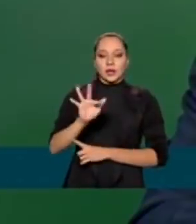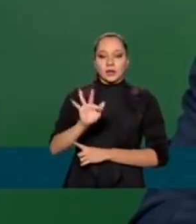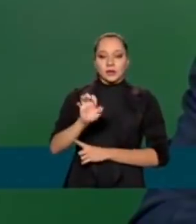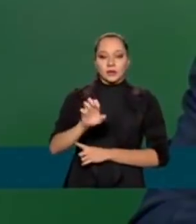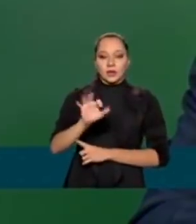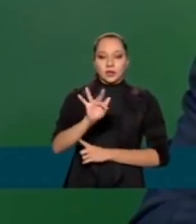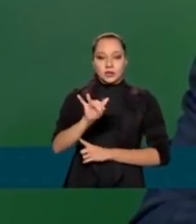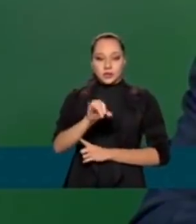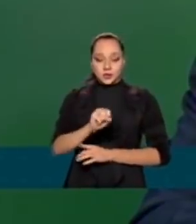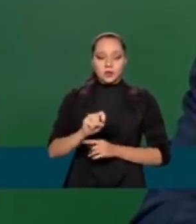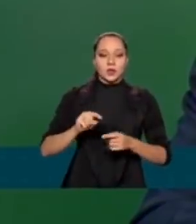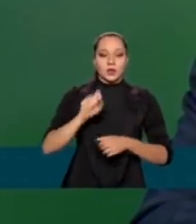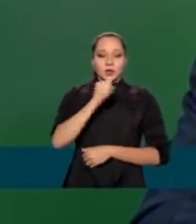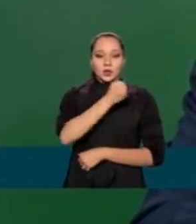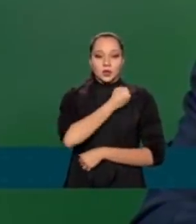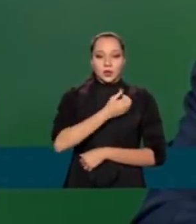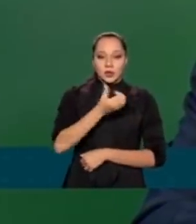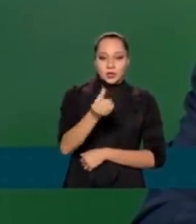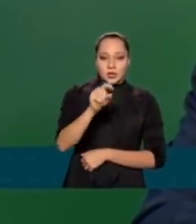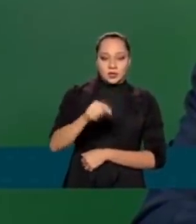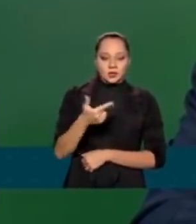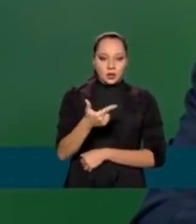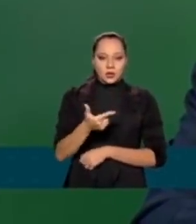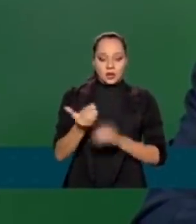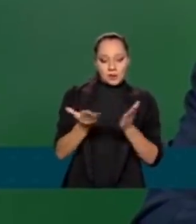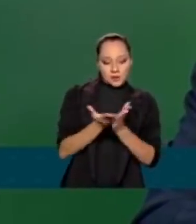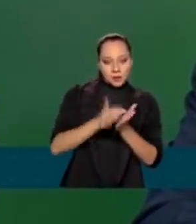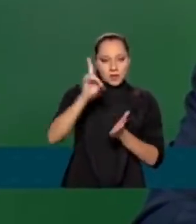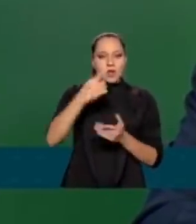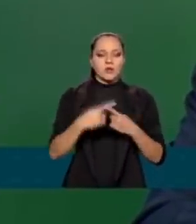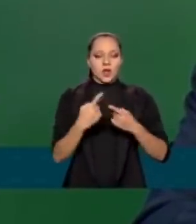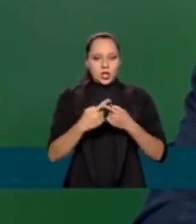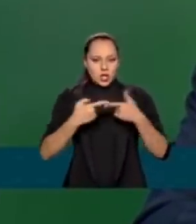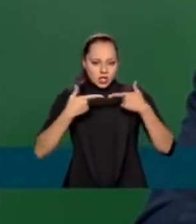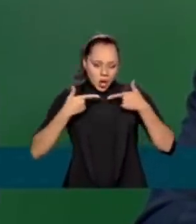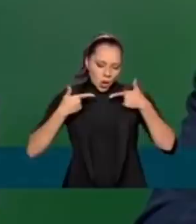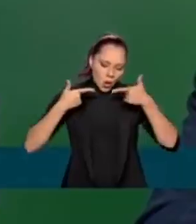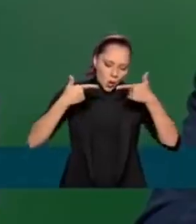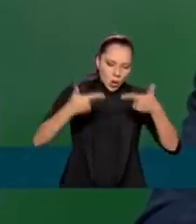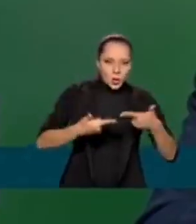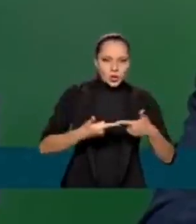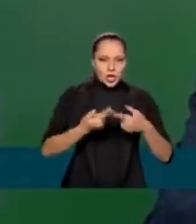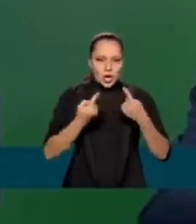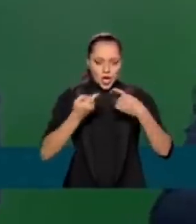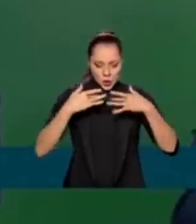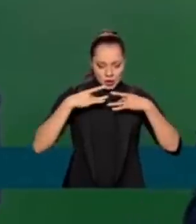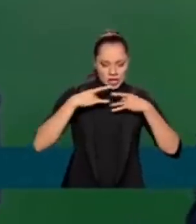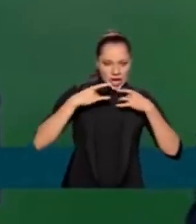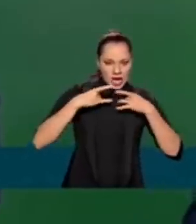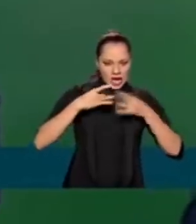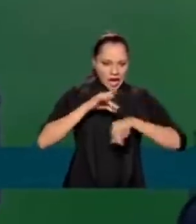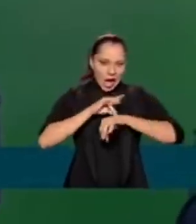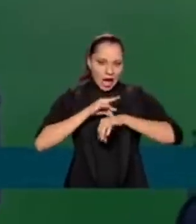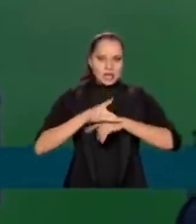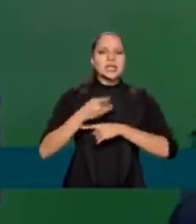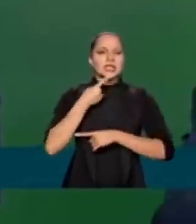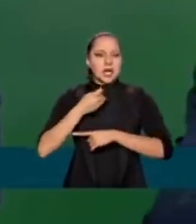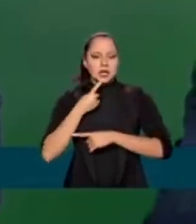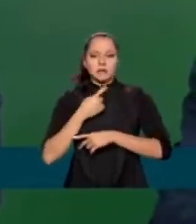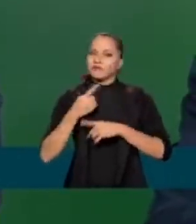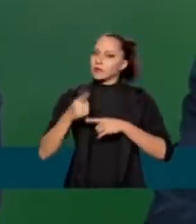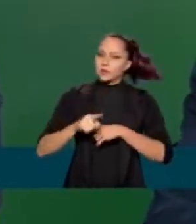6:12. Porque a nossa luta não é contra o sangue e a carne apenas, mas contra